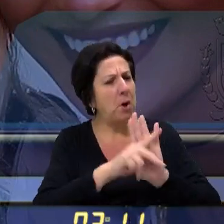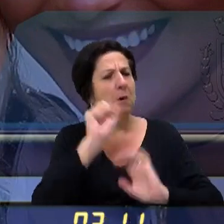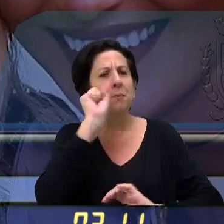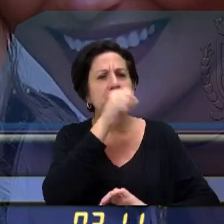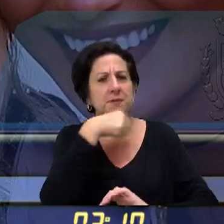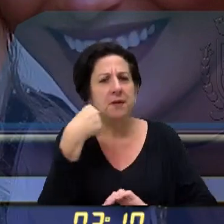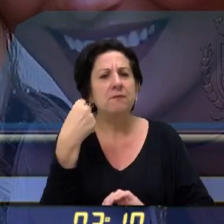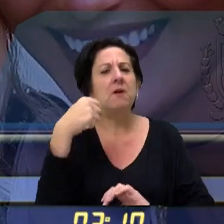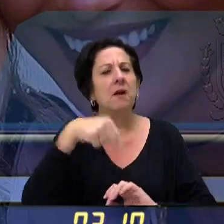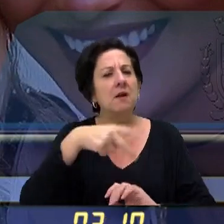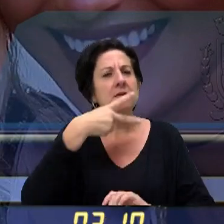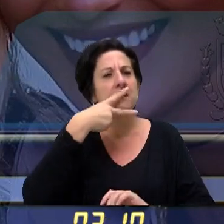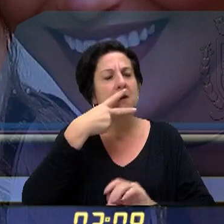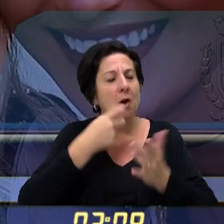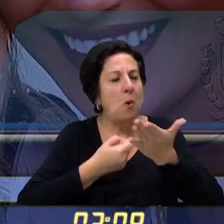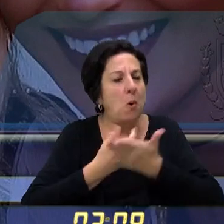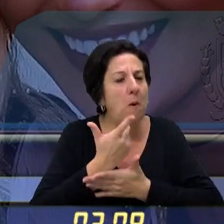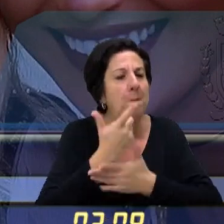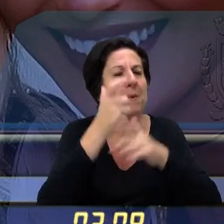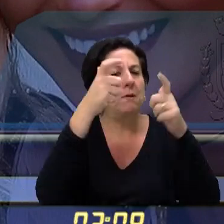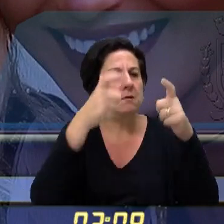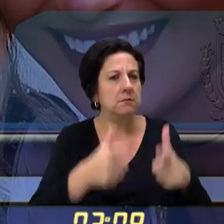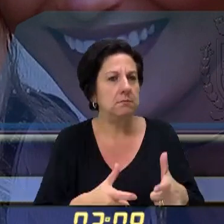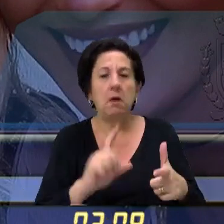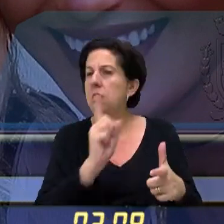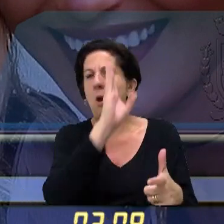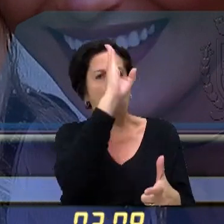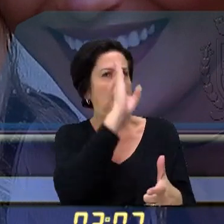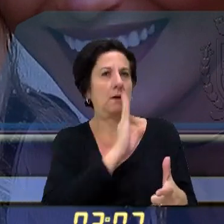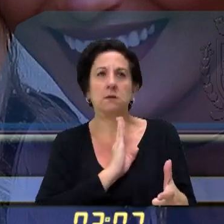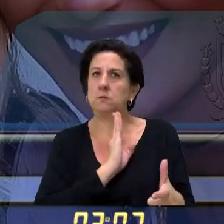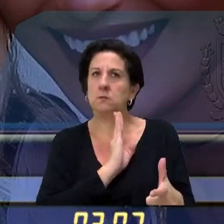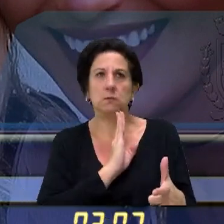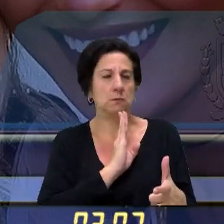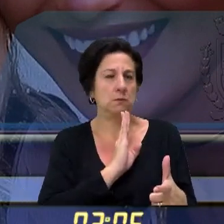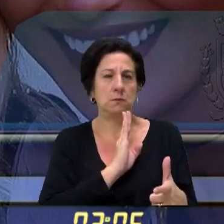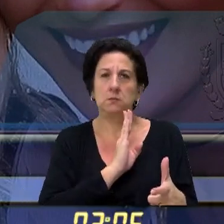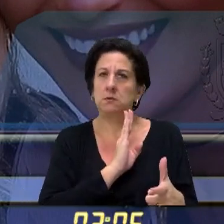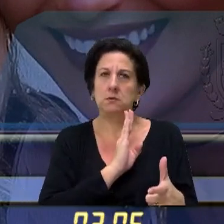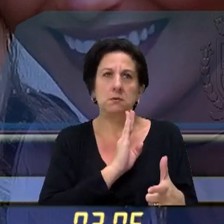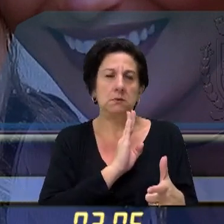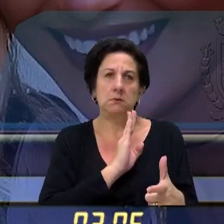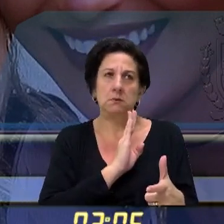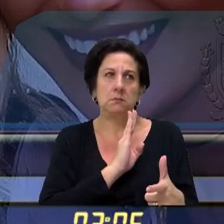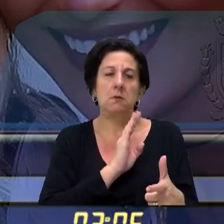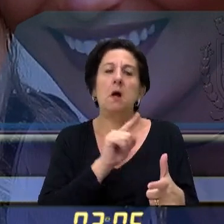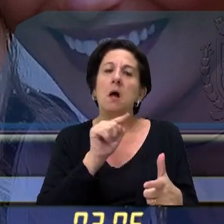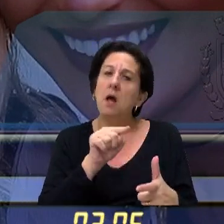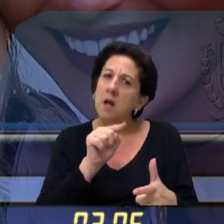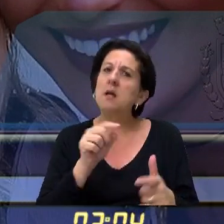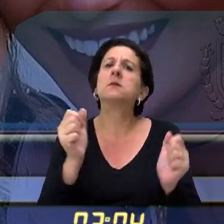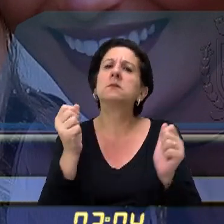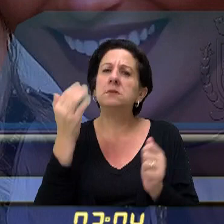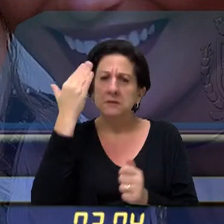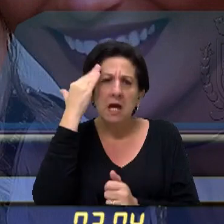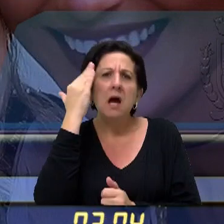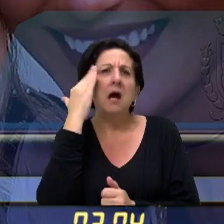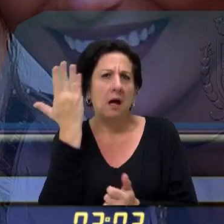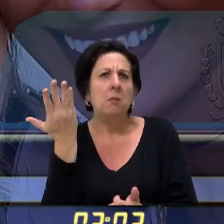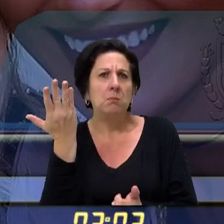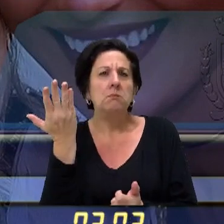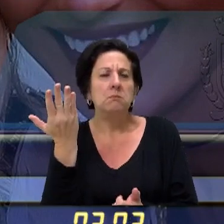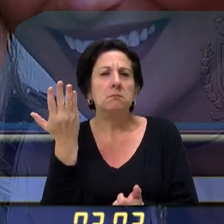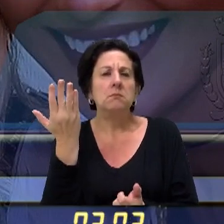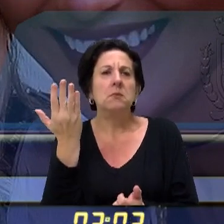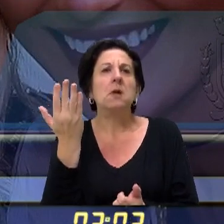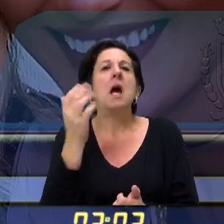eles comprarem seu espaço lá dentro, não de forma gratuita, não de forma gratuita, e eles compactuam com isso. Assim como a